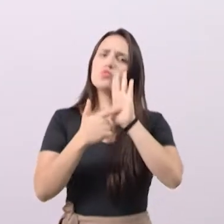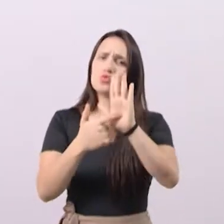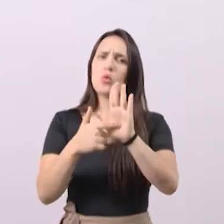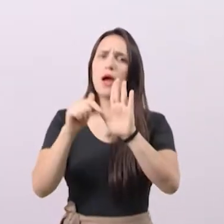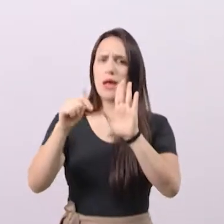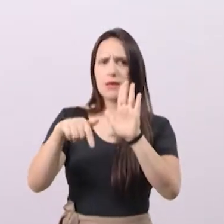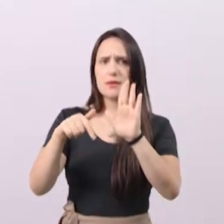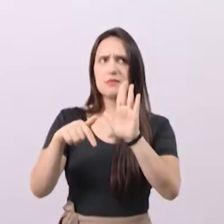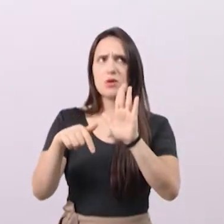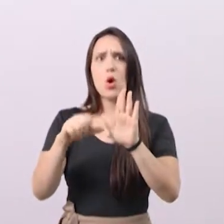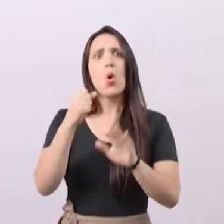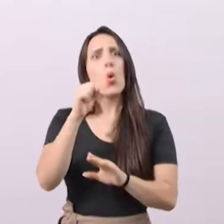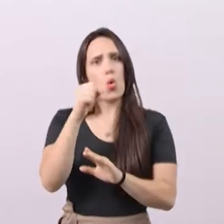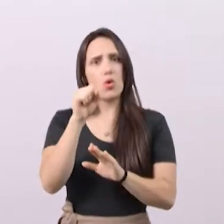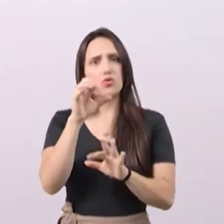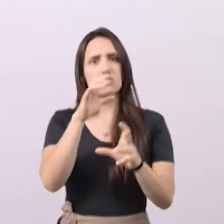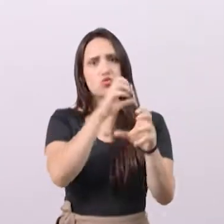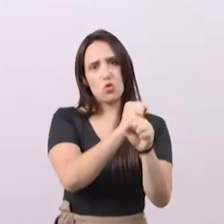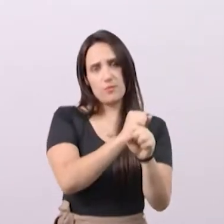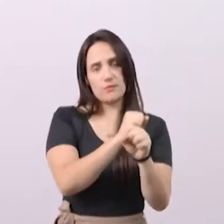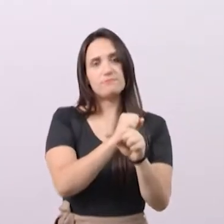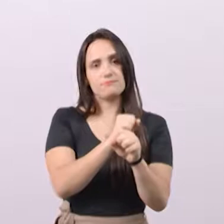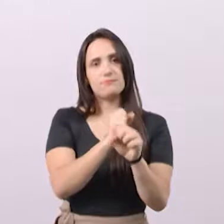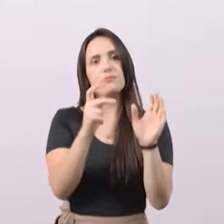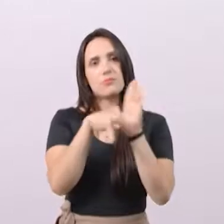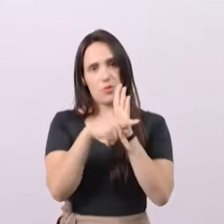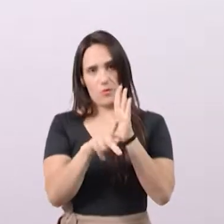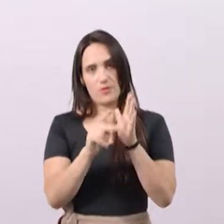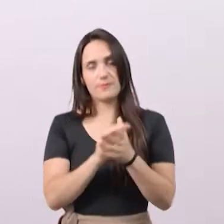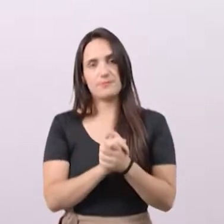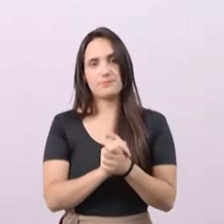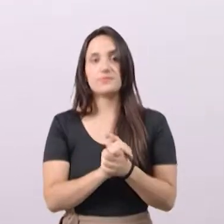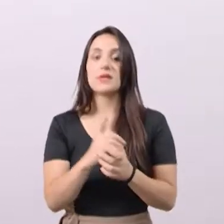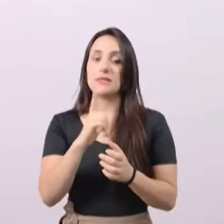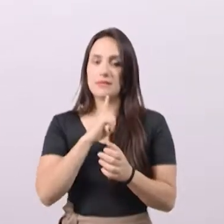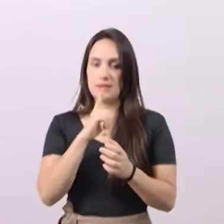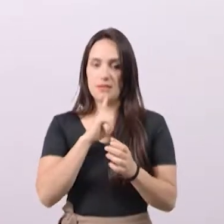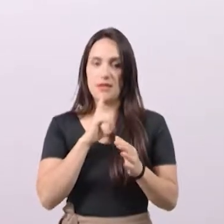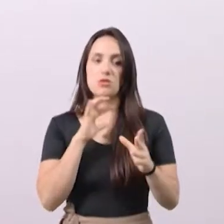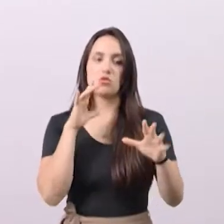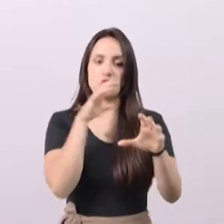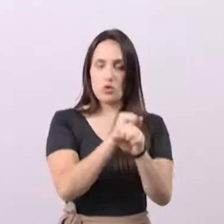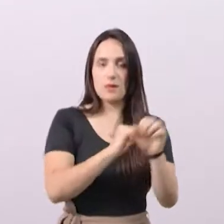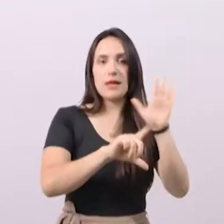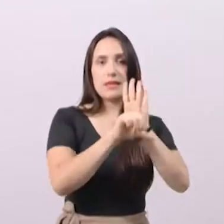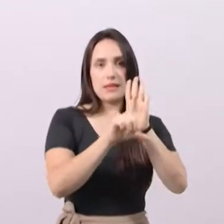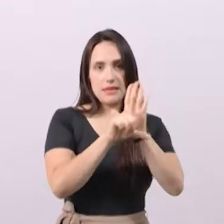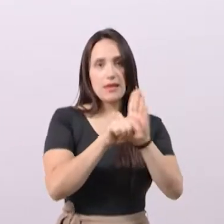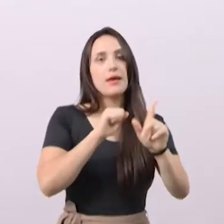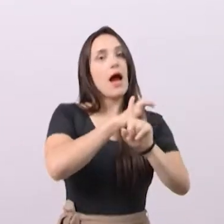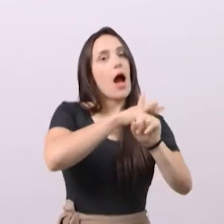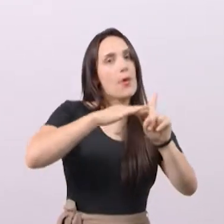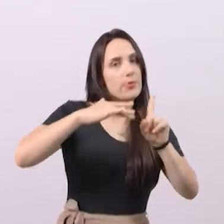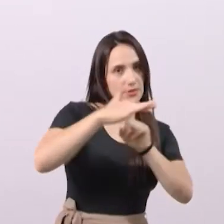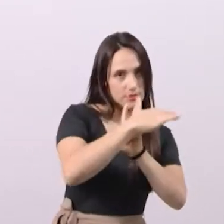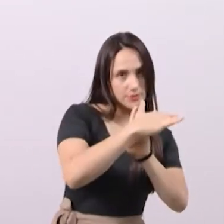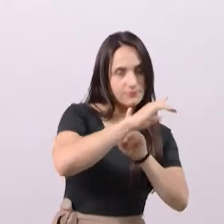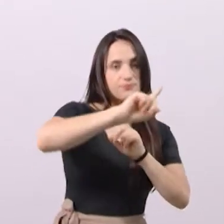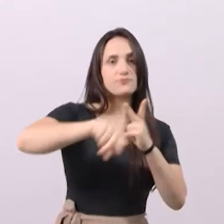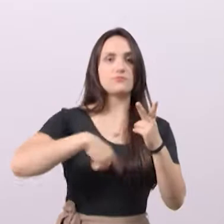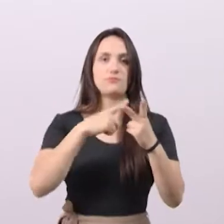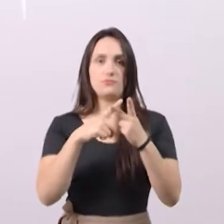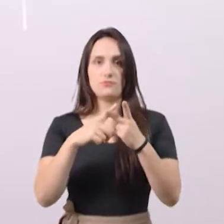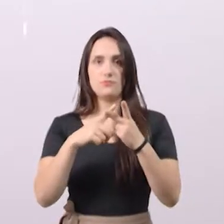já foram publicados até o momento 8 compilados dessa natureza. Temos a consolidação das leis